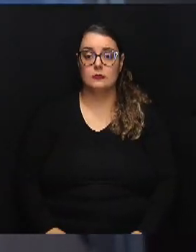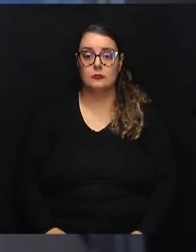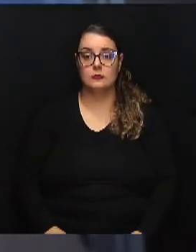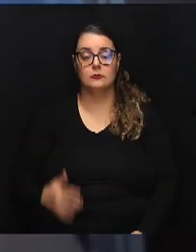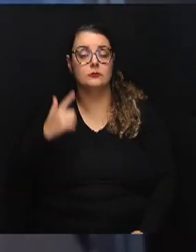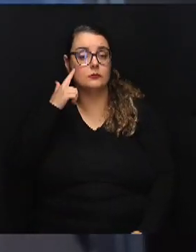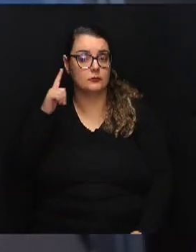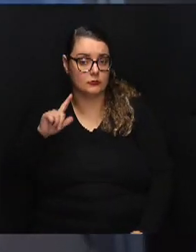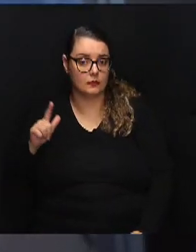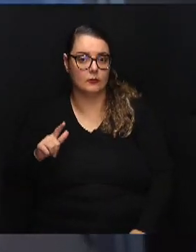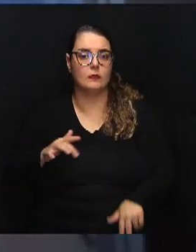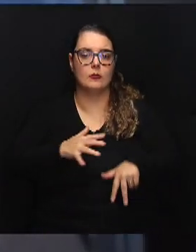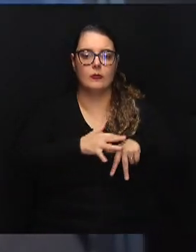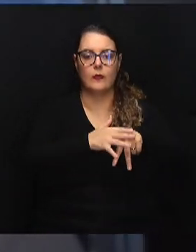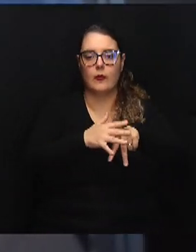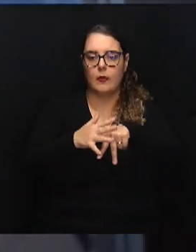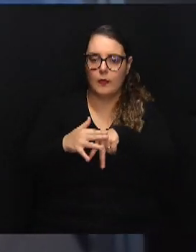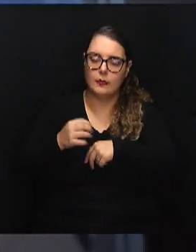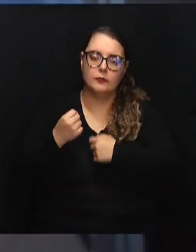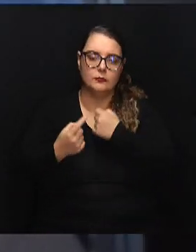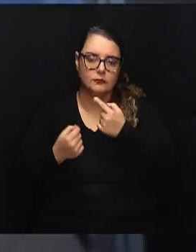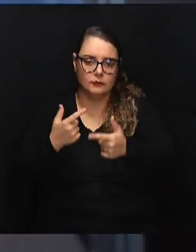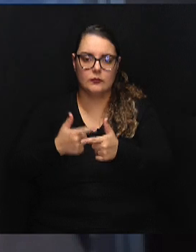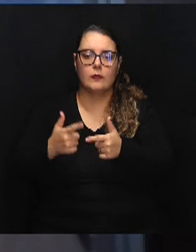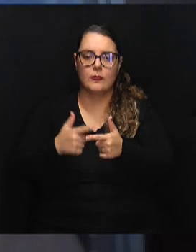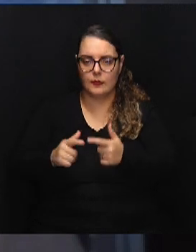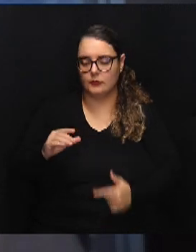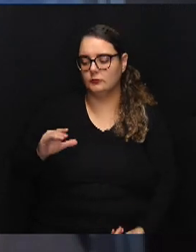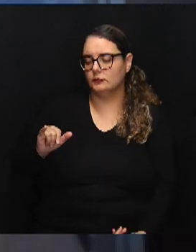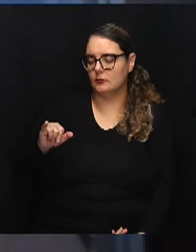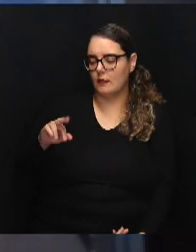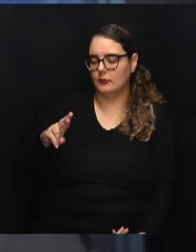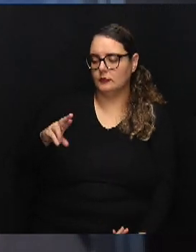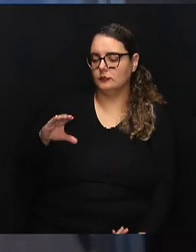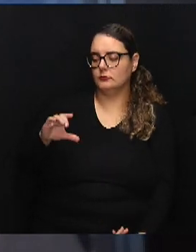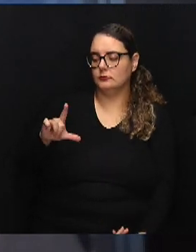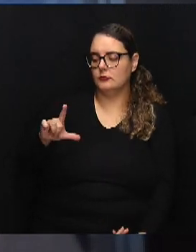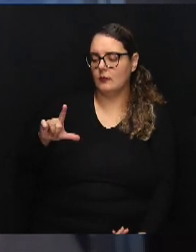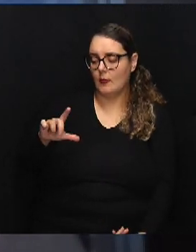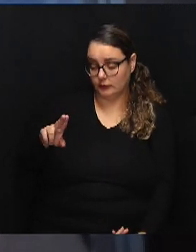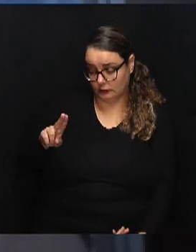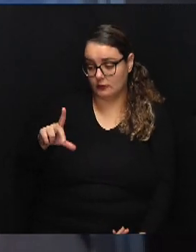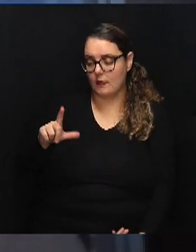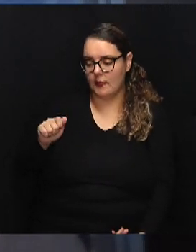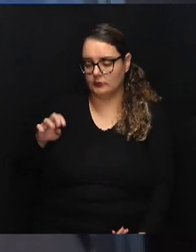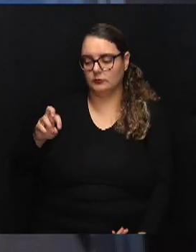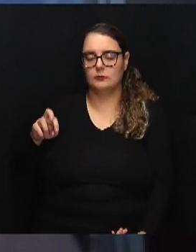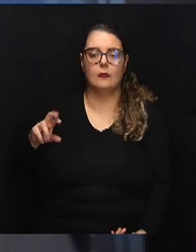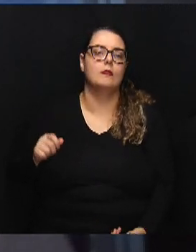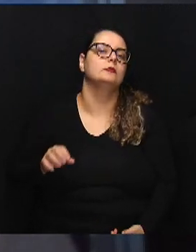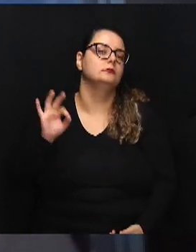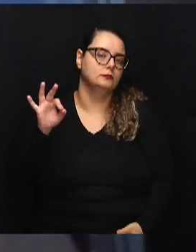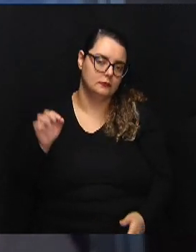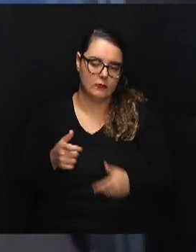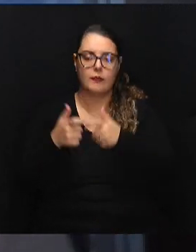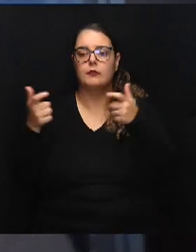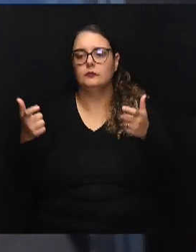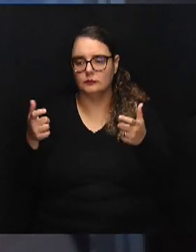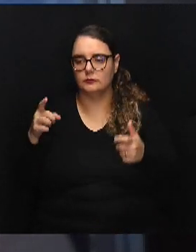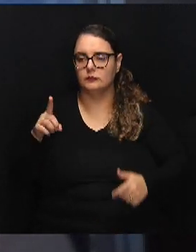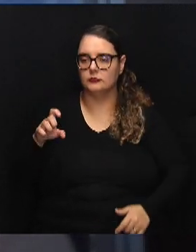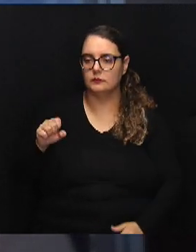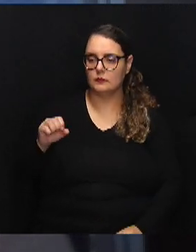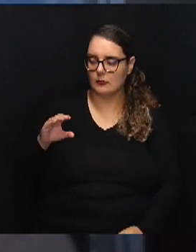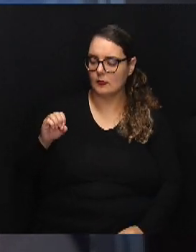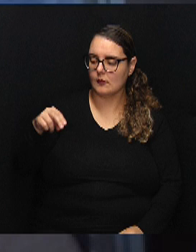lógico, os pacientes que já têm algum problema circulatório acabam tendo uma chance maior de descompensar, vamos dizer